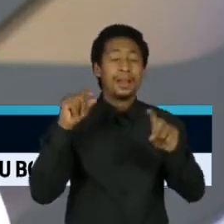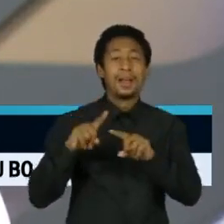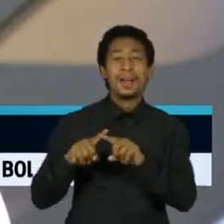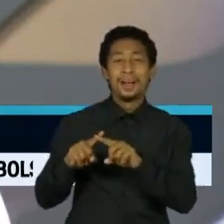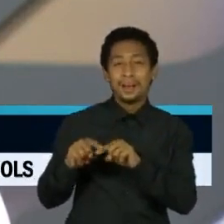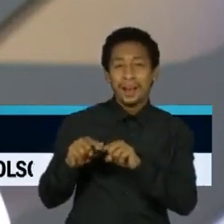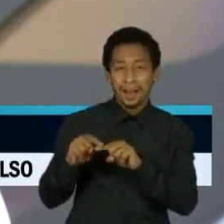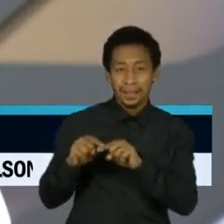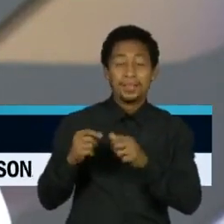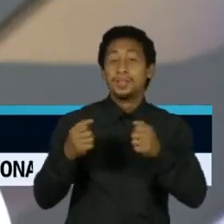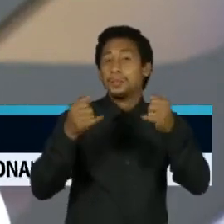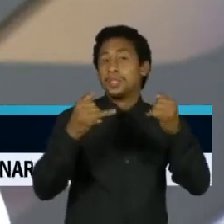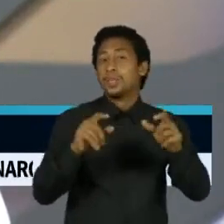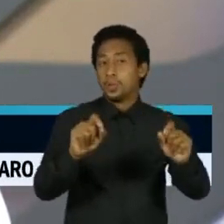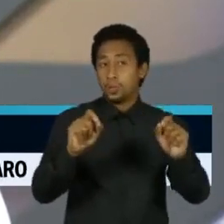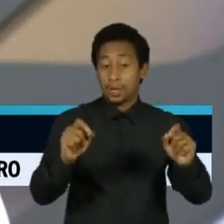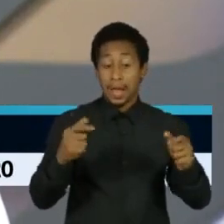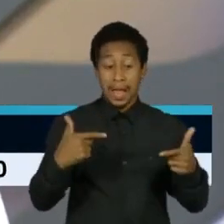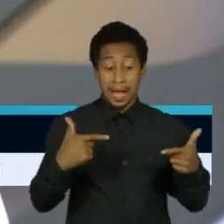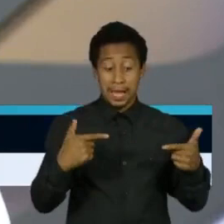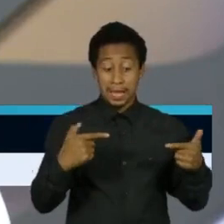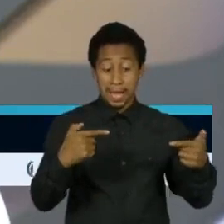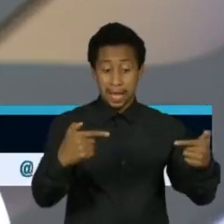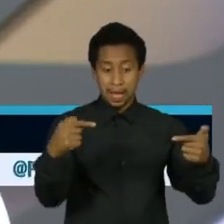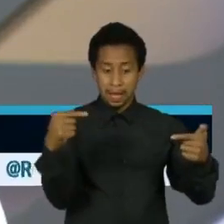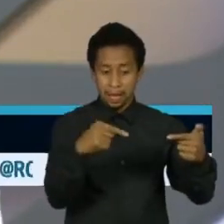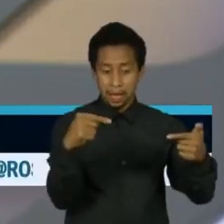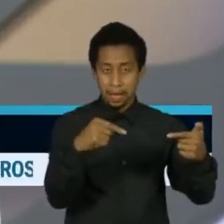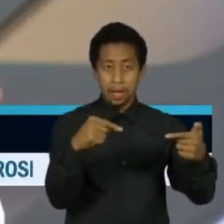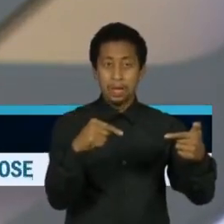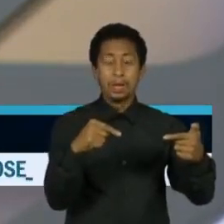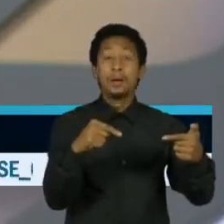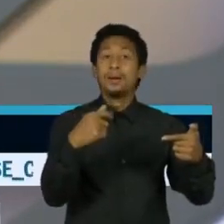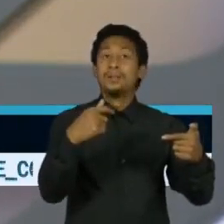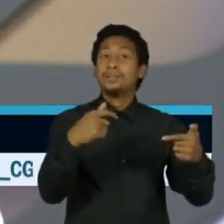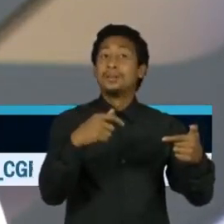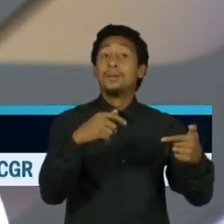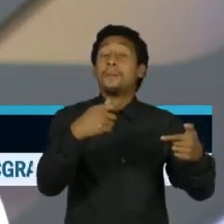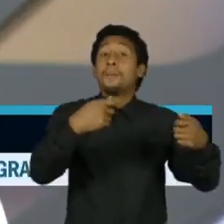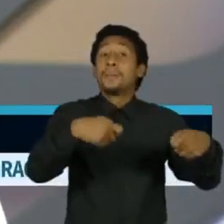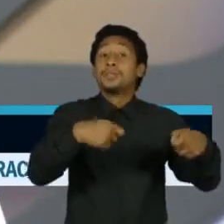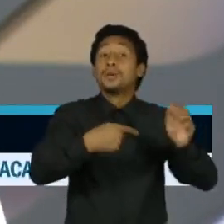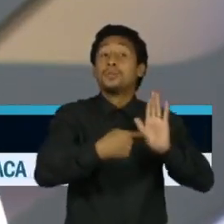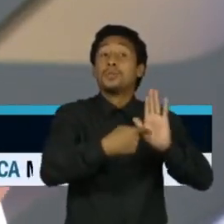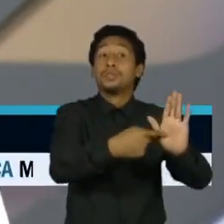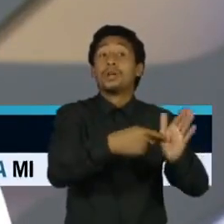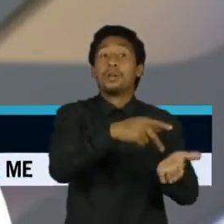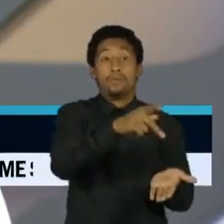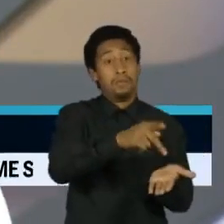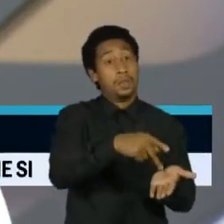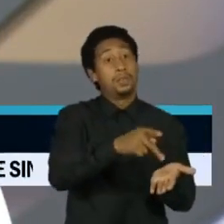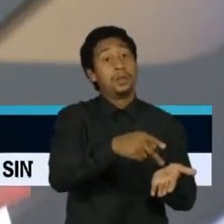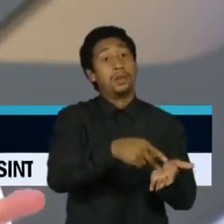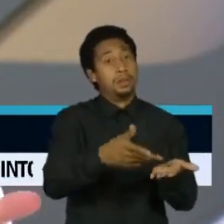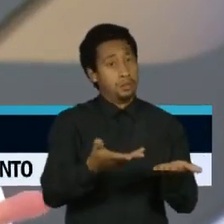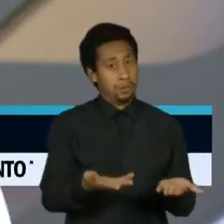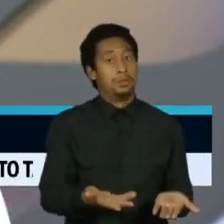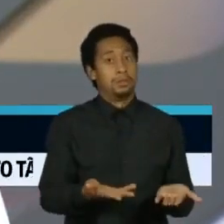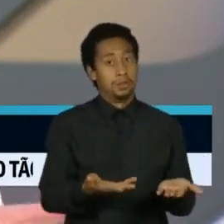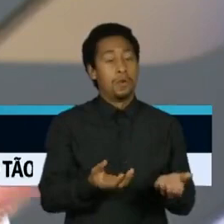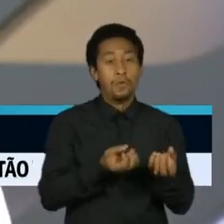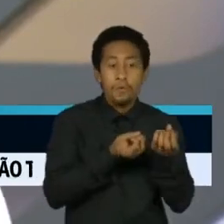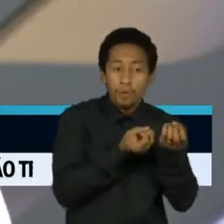a verdade. Tá? Então, quer dizer, a primeira coisa que morre desde aquela época são informações